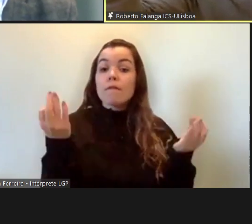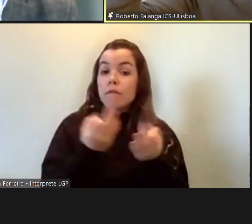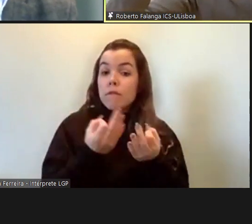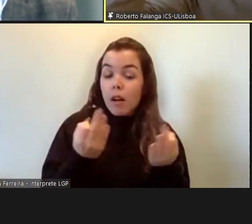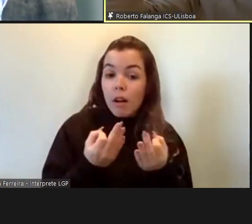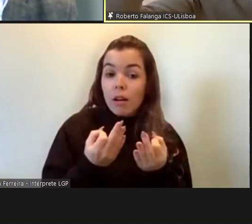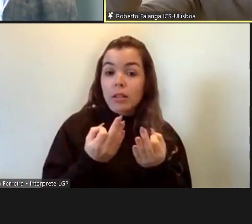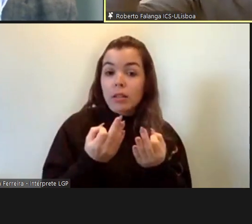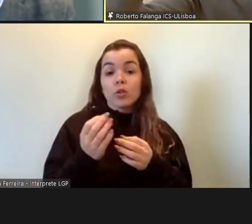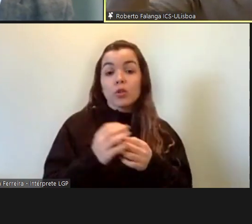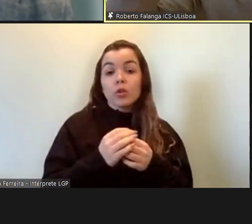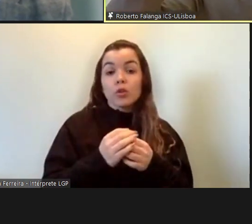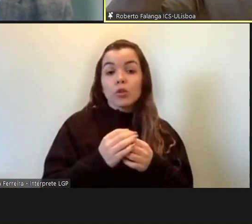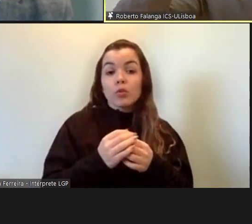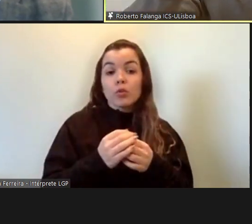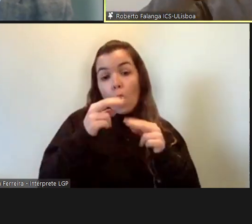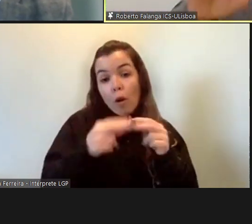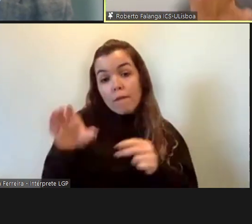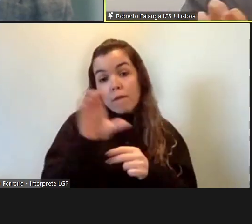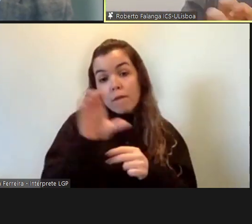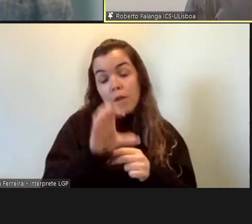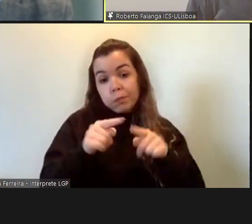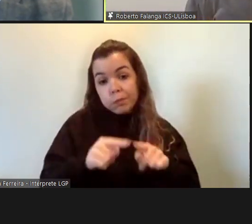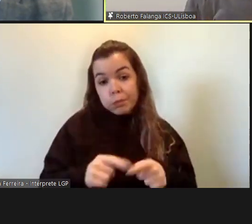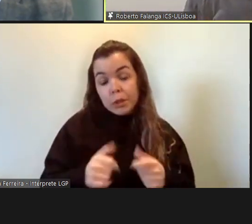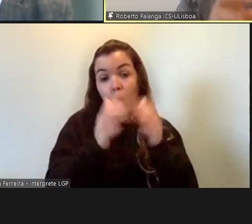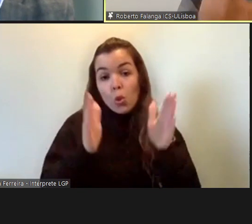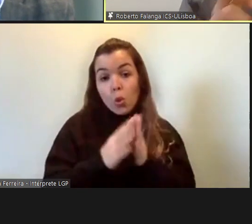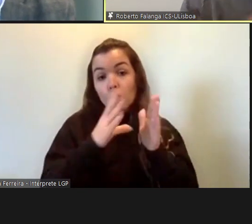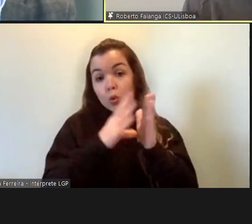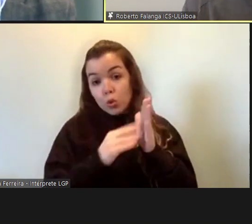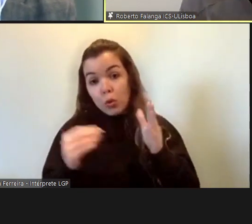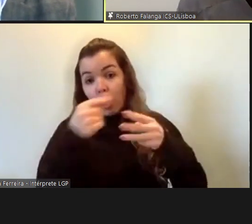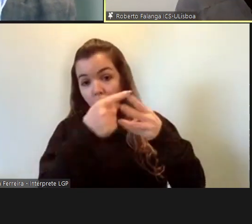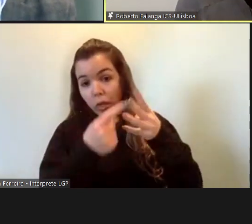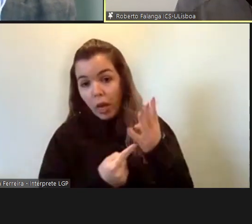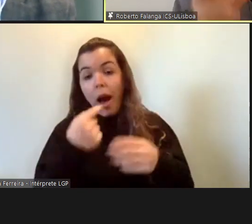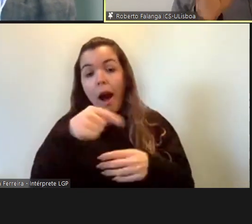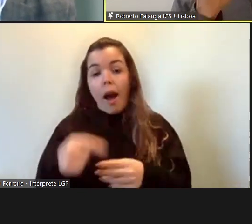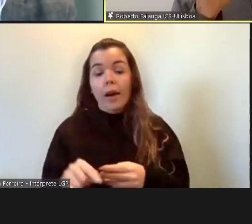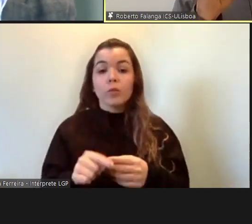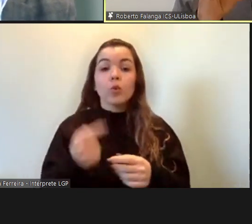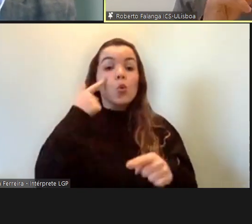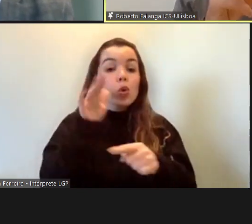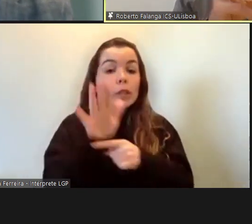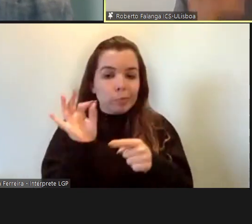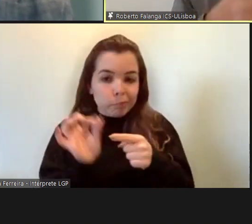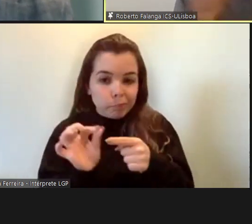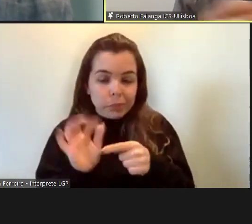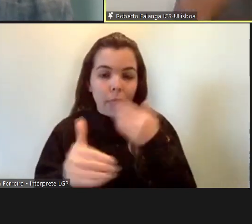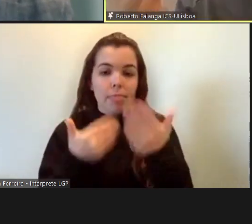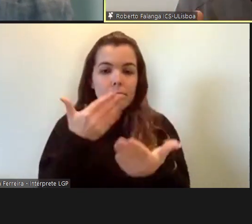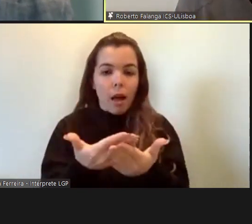de maneira diferente em todos estes modelos de democracia. Dou-lhe um exemplo muito concreto. E que,